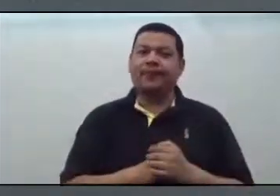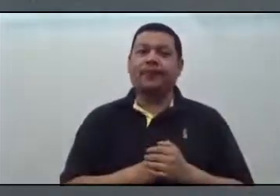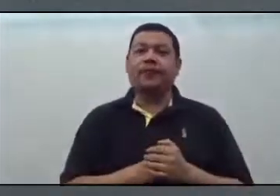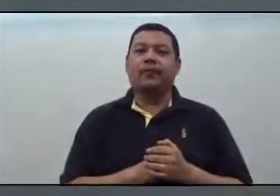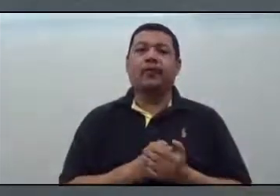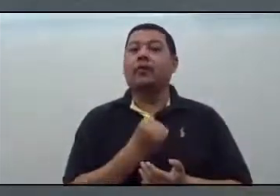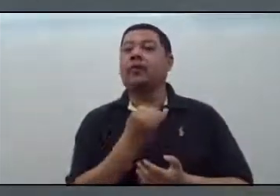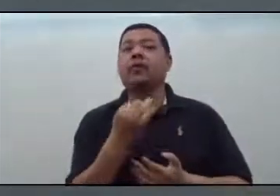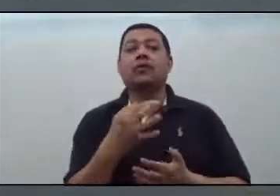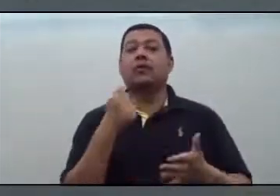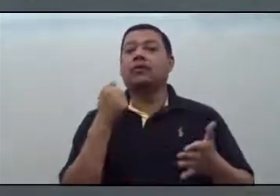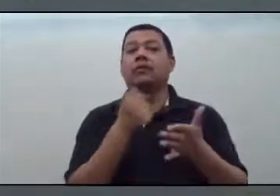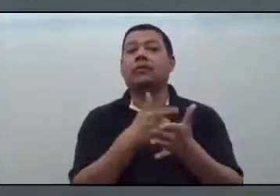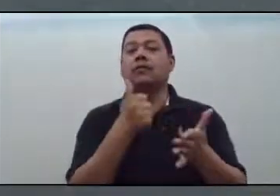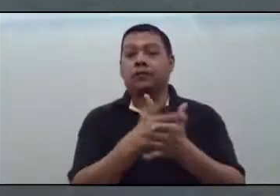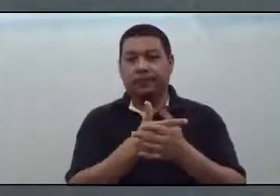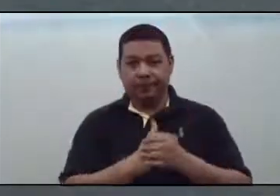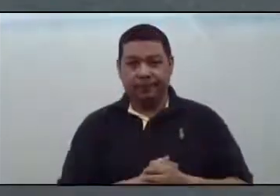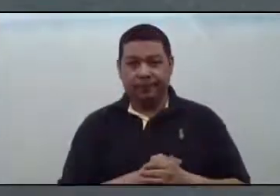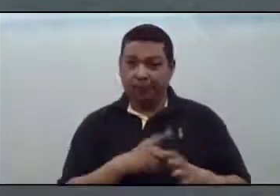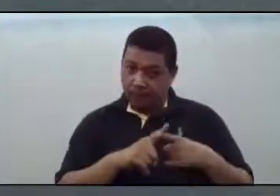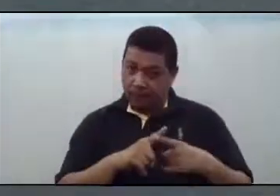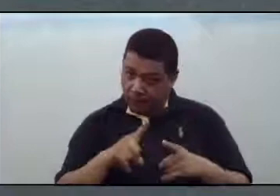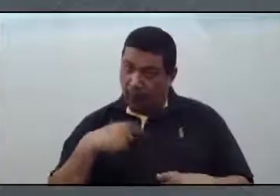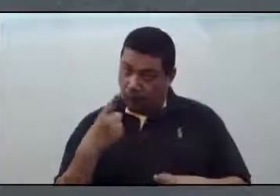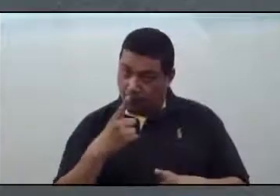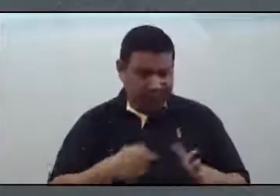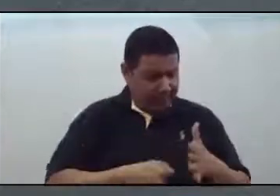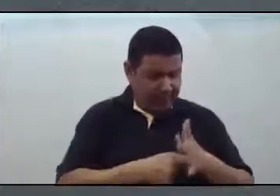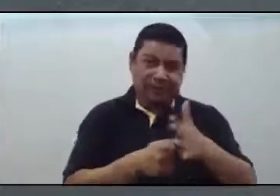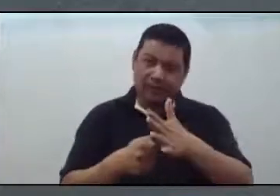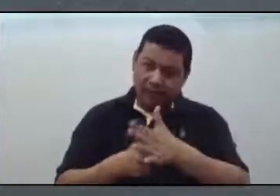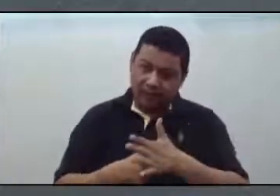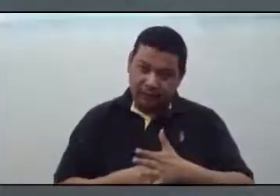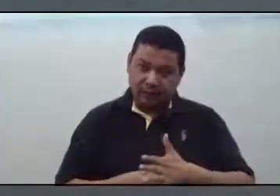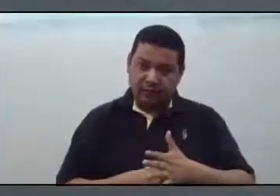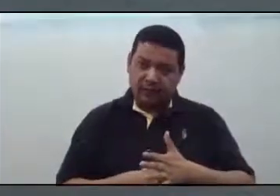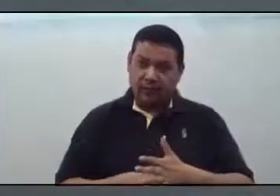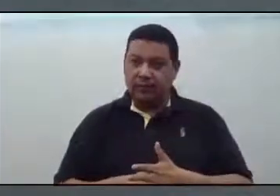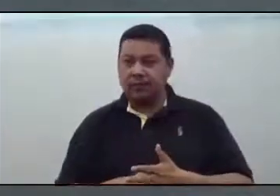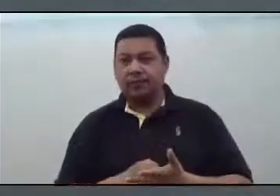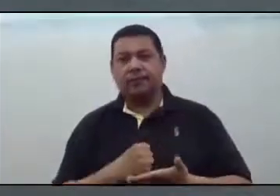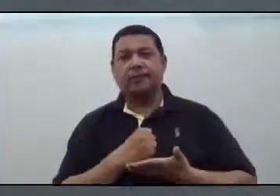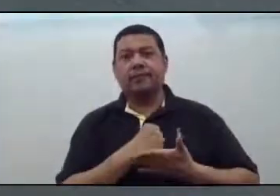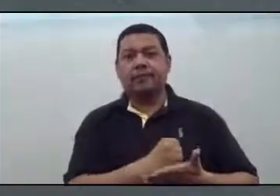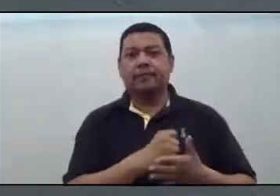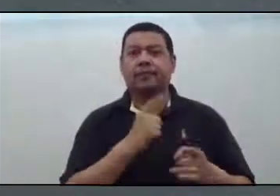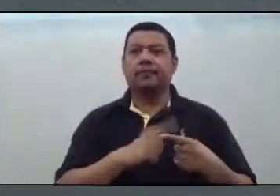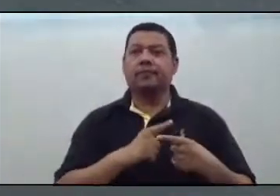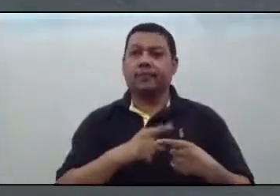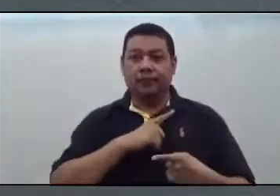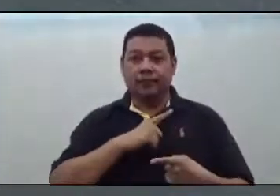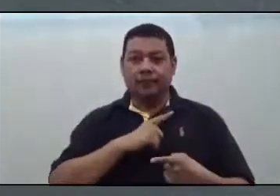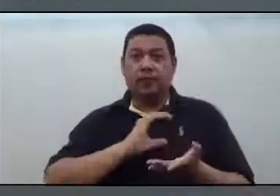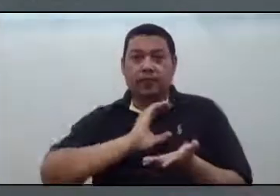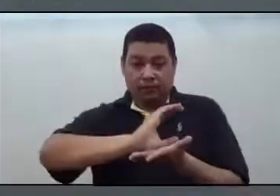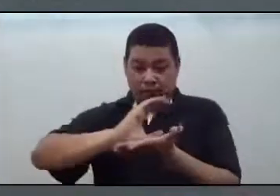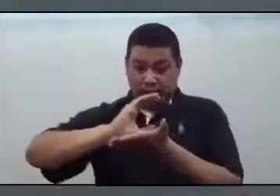quanto custará esse projeto, para a gente correr atrás dos nossos parlamentares, tentar alocar o